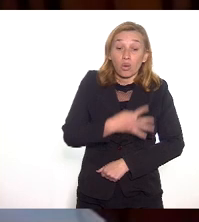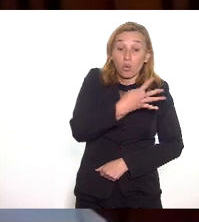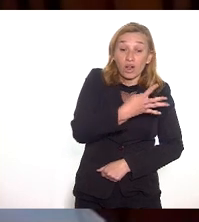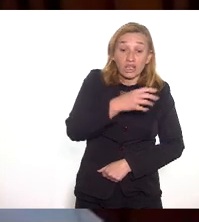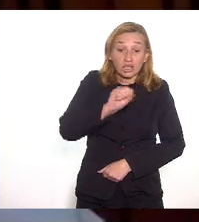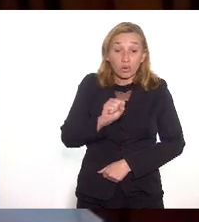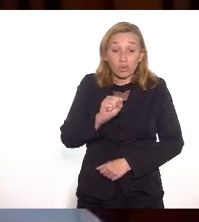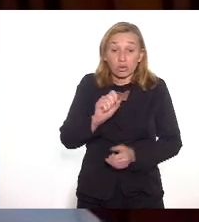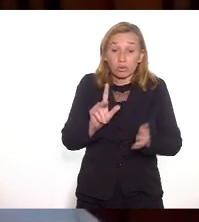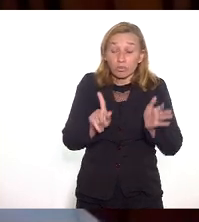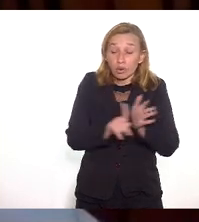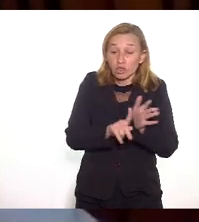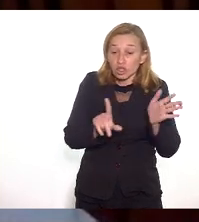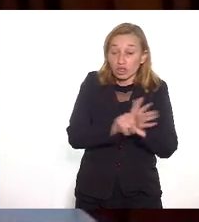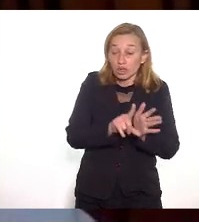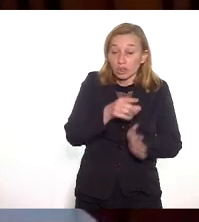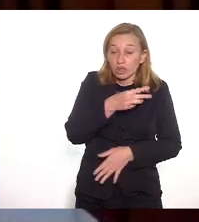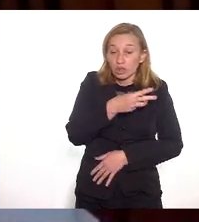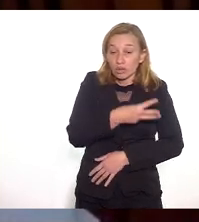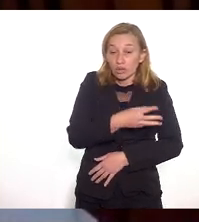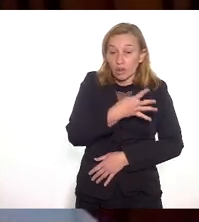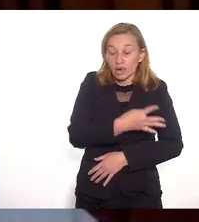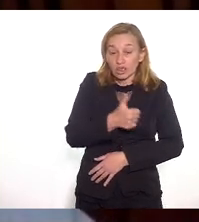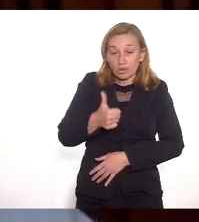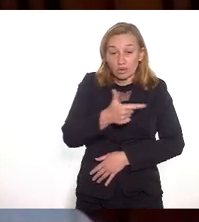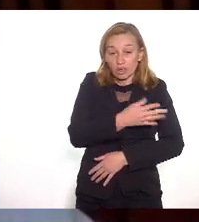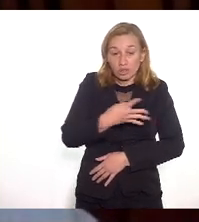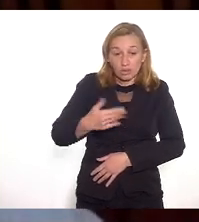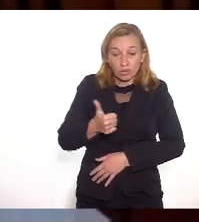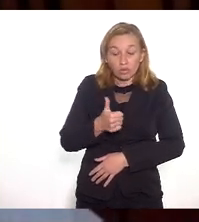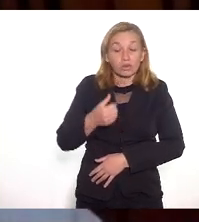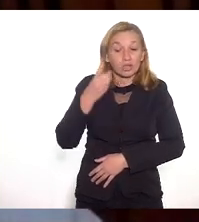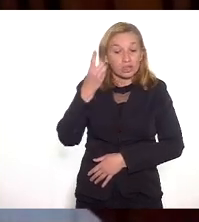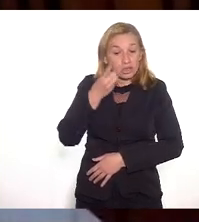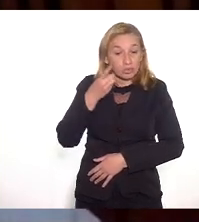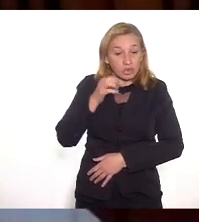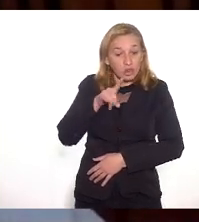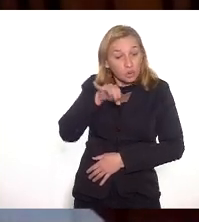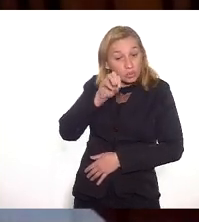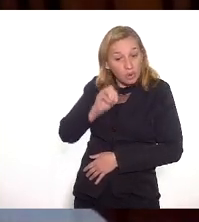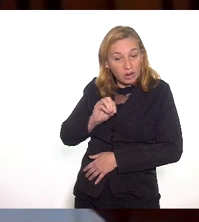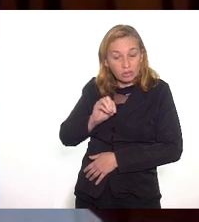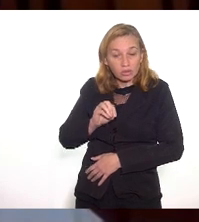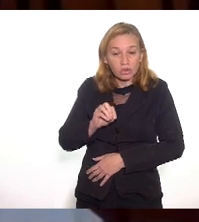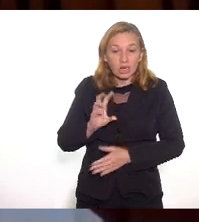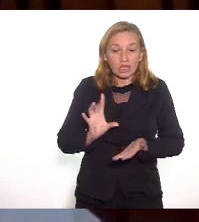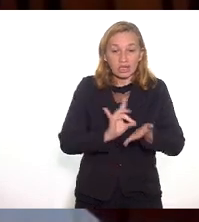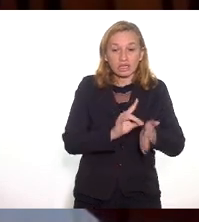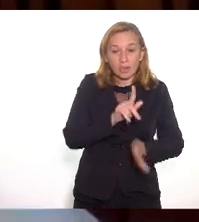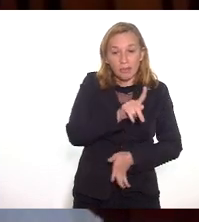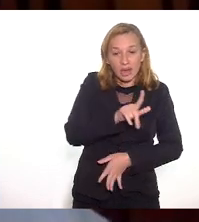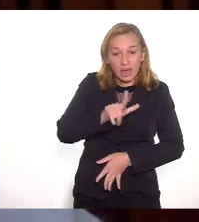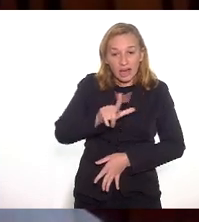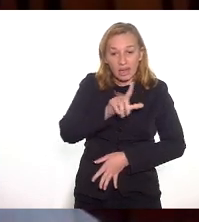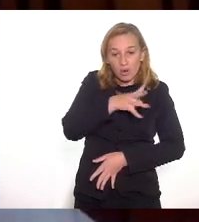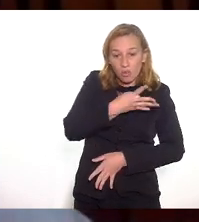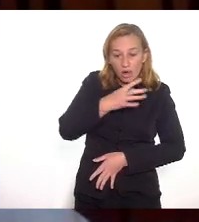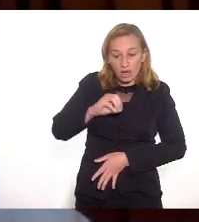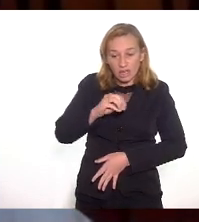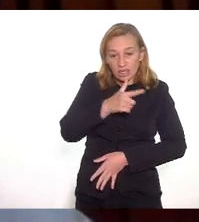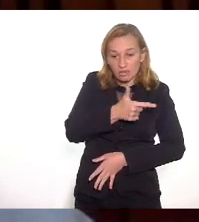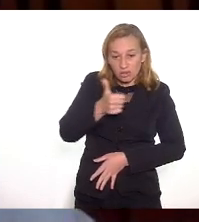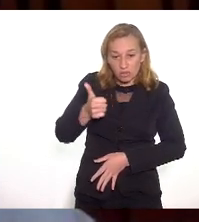48, projeto de lei 4141 de 2021, autoria deputada doutor Deodalto, o parecer pela anexação PL 4098